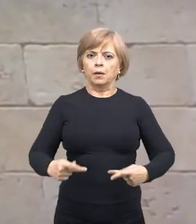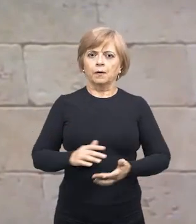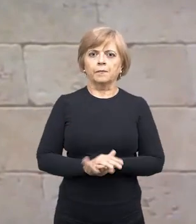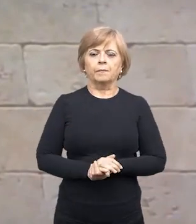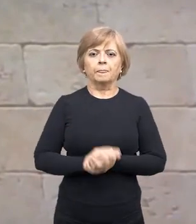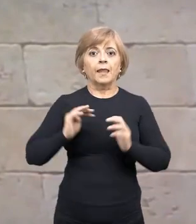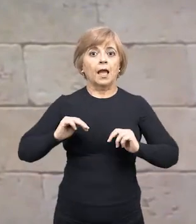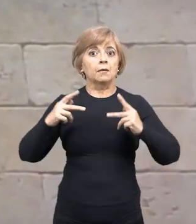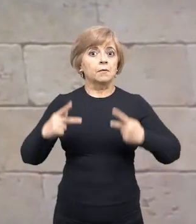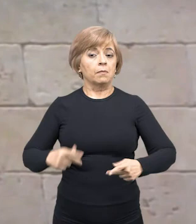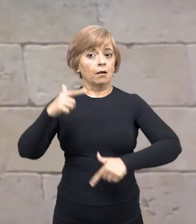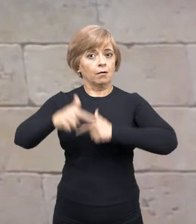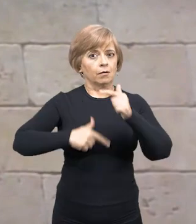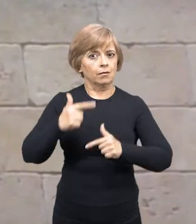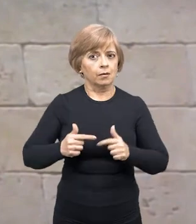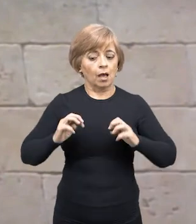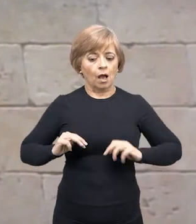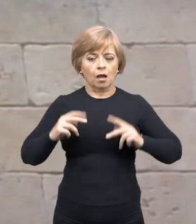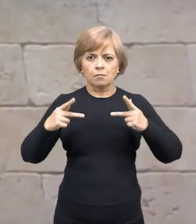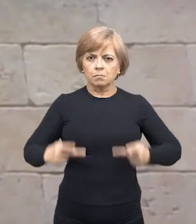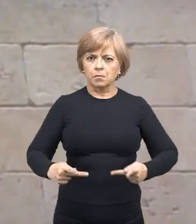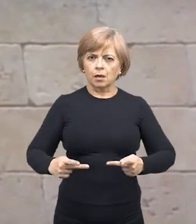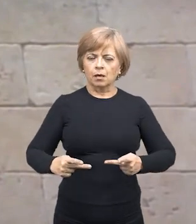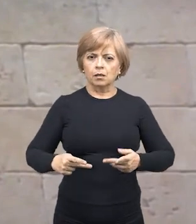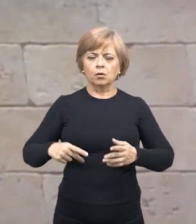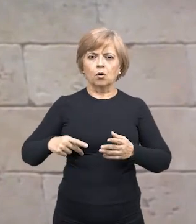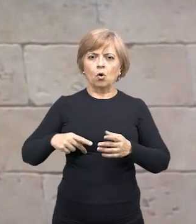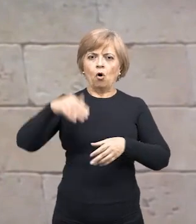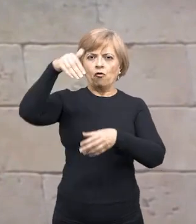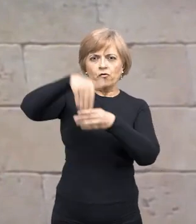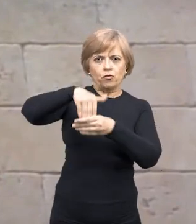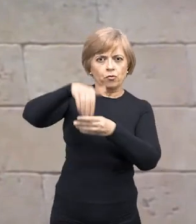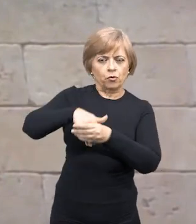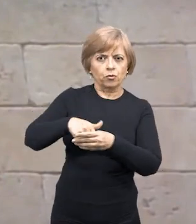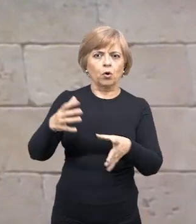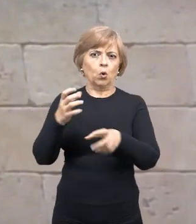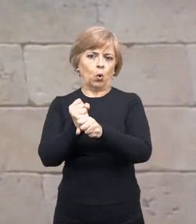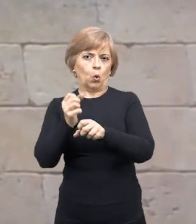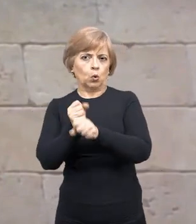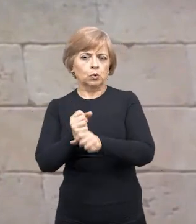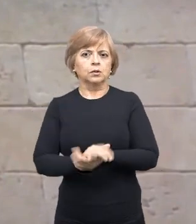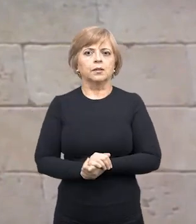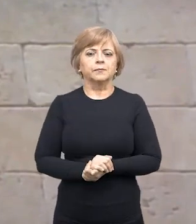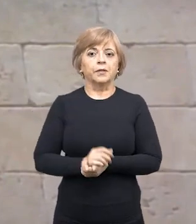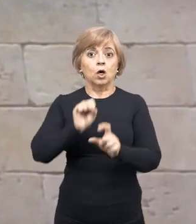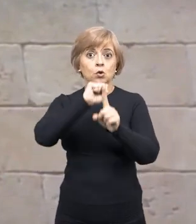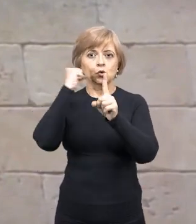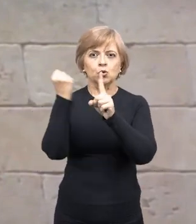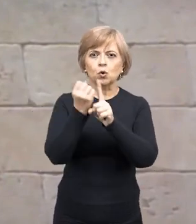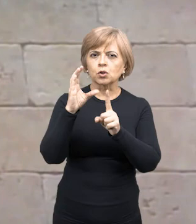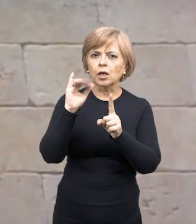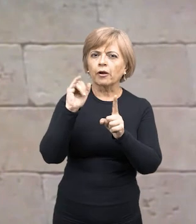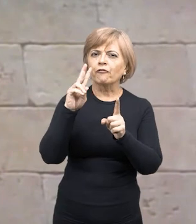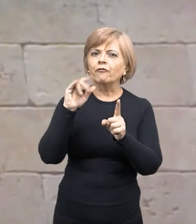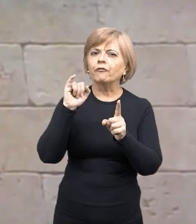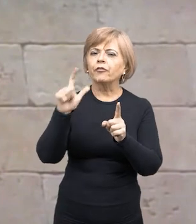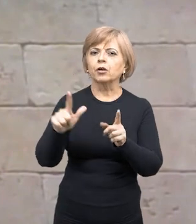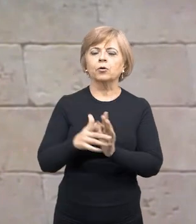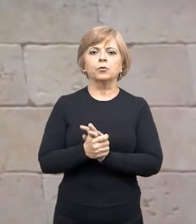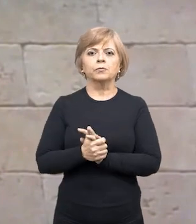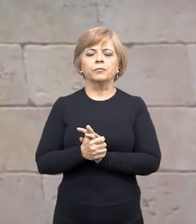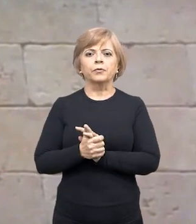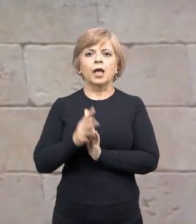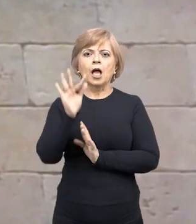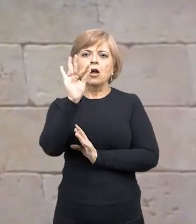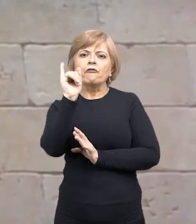Trabalho, MP Eleitoral, os tribunais de contas, para a sociedade civil, como as universidades, a Fiocruz. Então, para